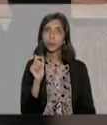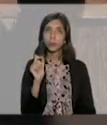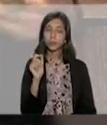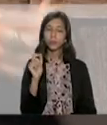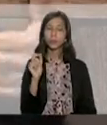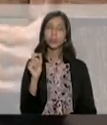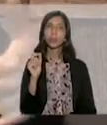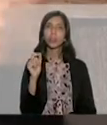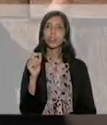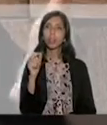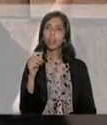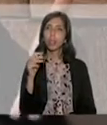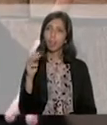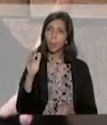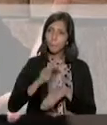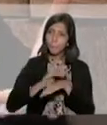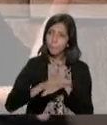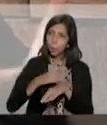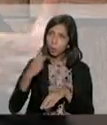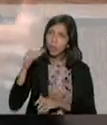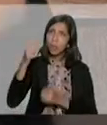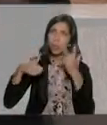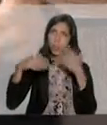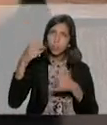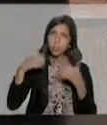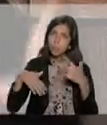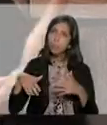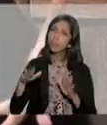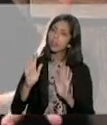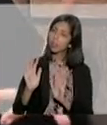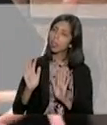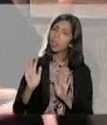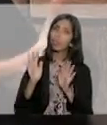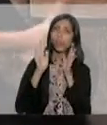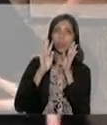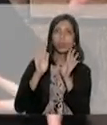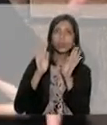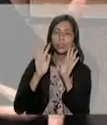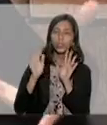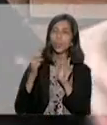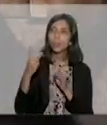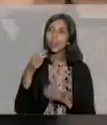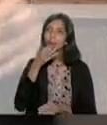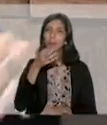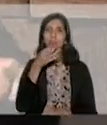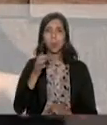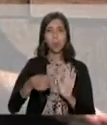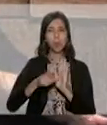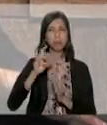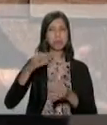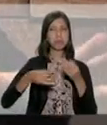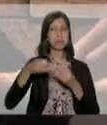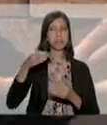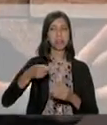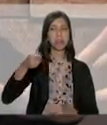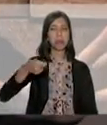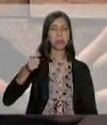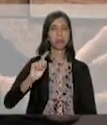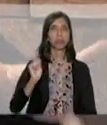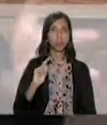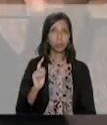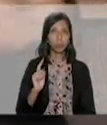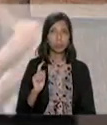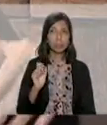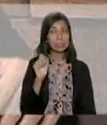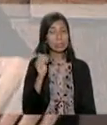assim... deixar a outra falar, né? Se abrir, deixar que a outra fale, que exponha, sem um julgamento prévio, né? Sem já ficar